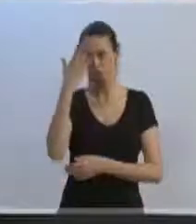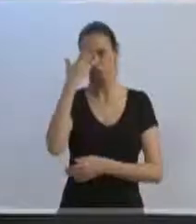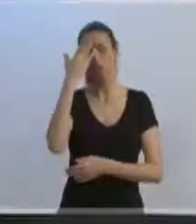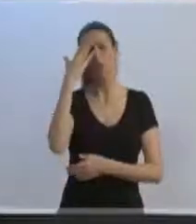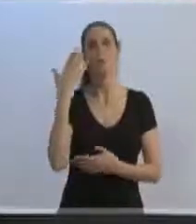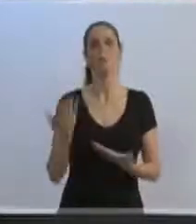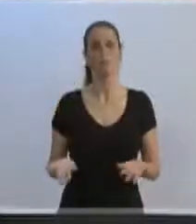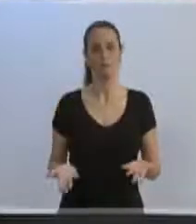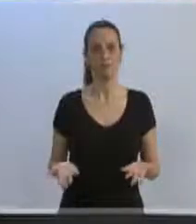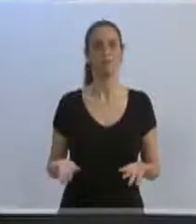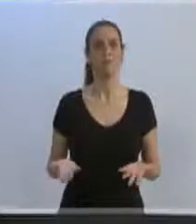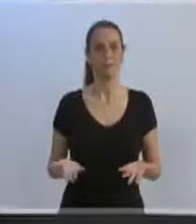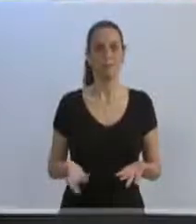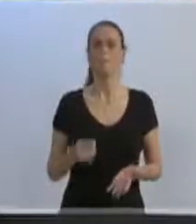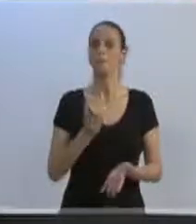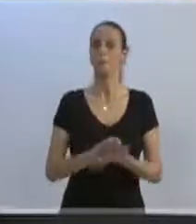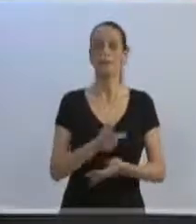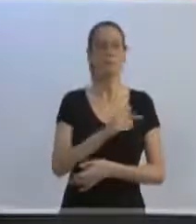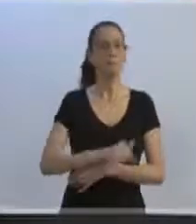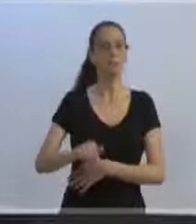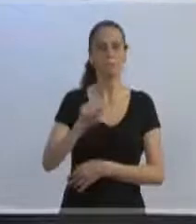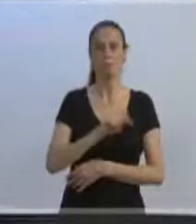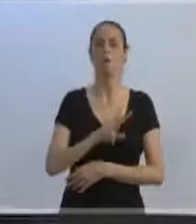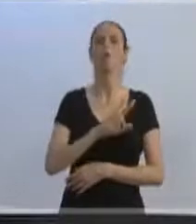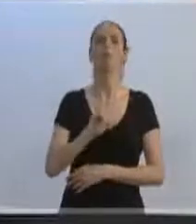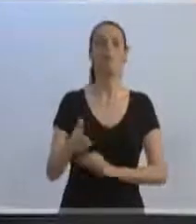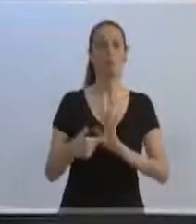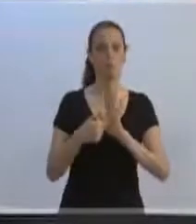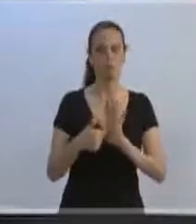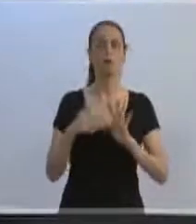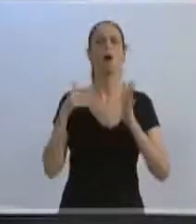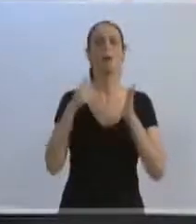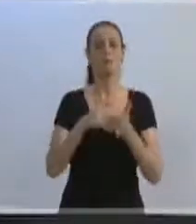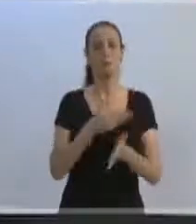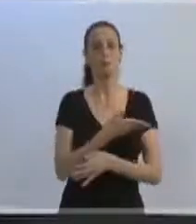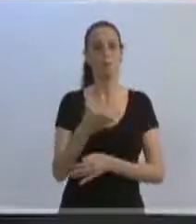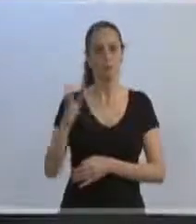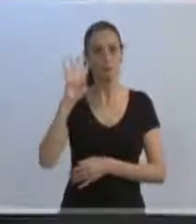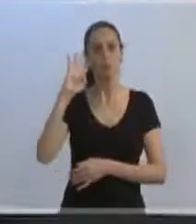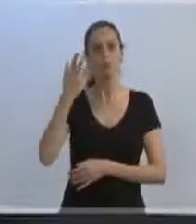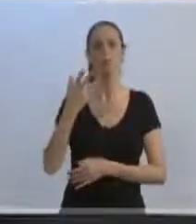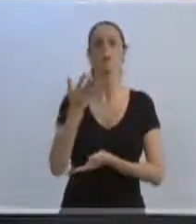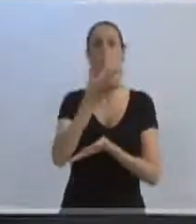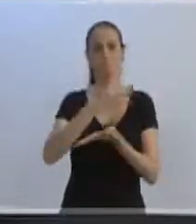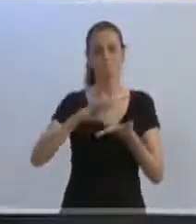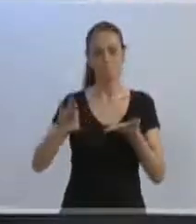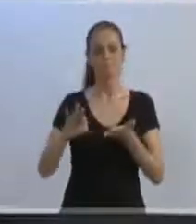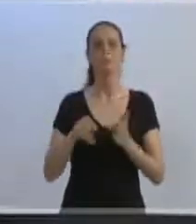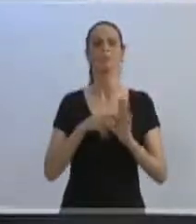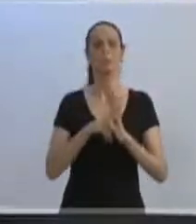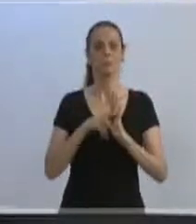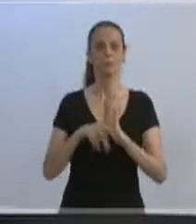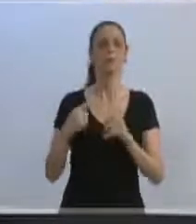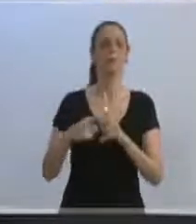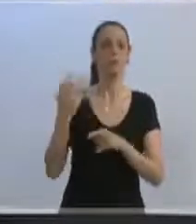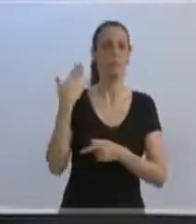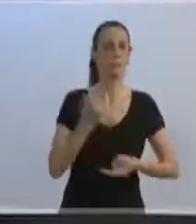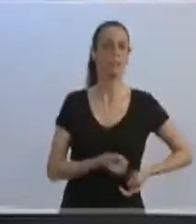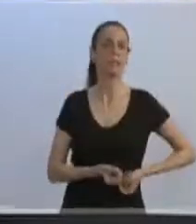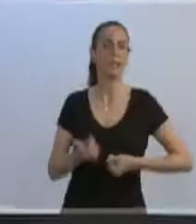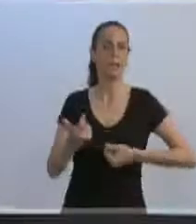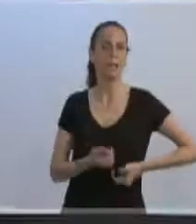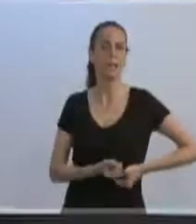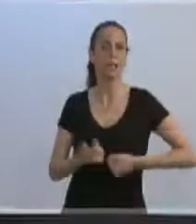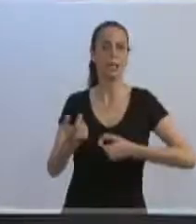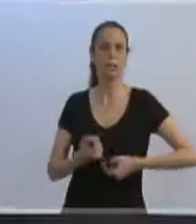e tem toda semana eu vou trazer algum caso até vocês tomarem a decisão de assinar investigar porque fui dado de benefício dessa empresa é